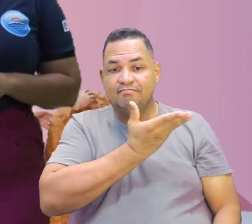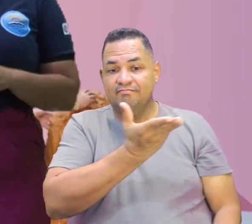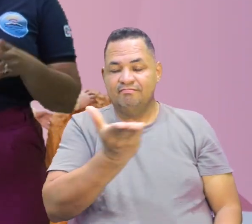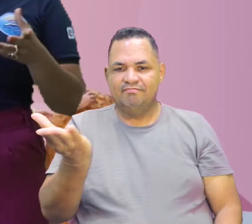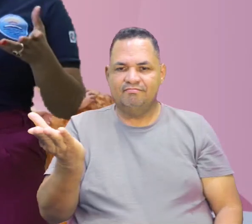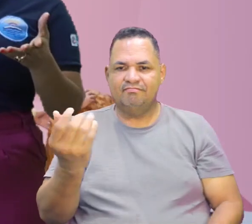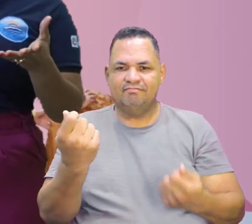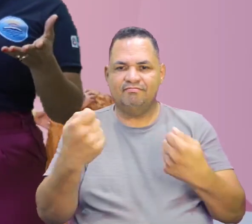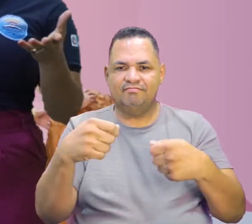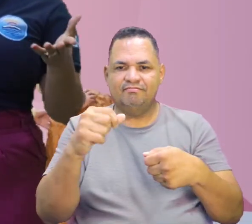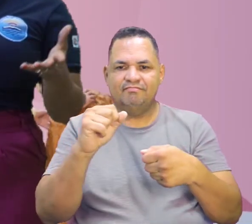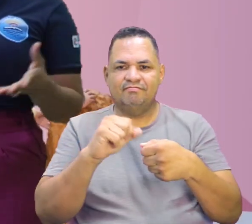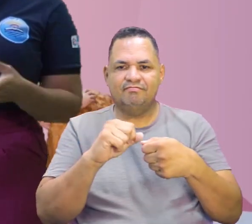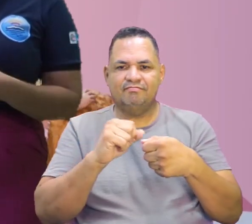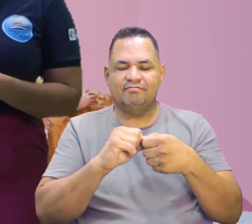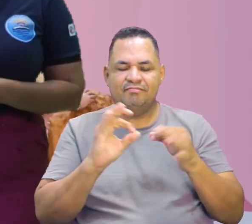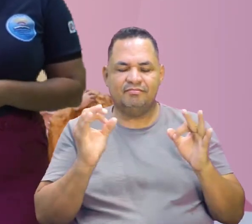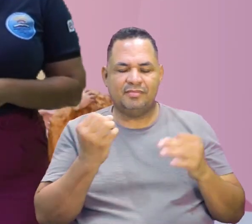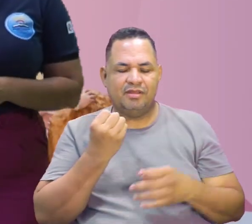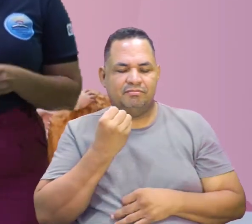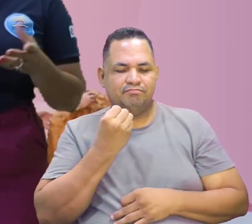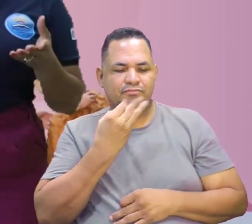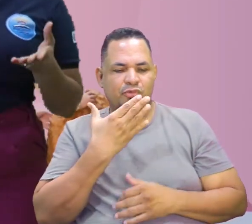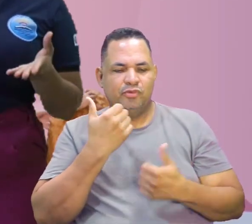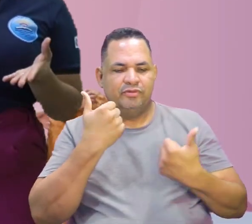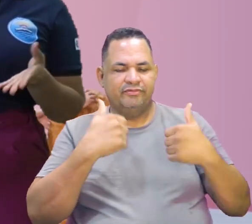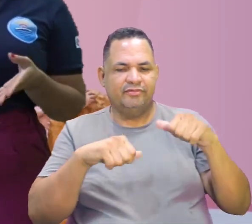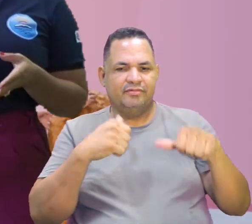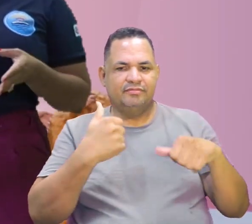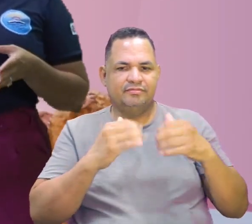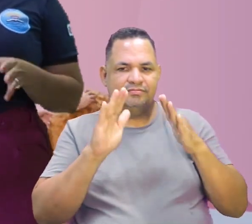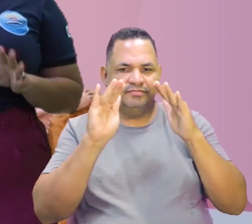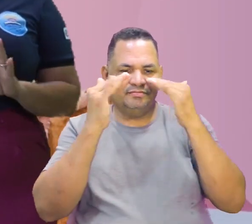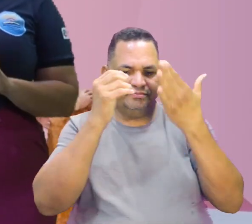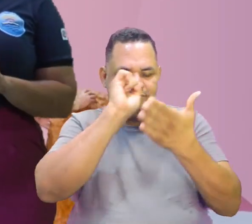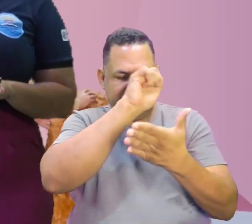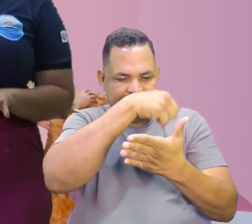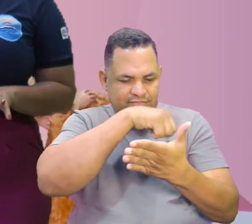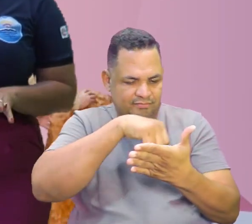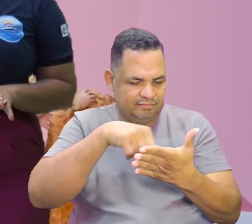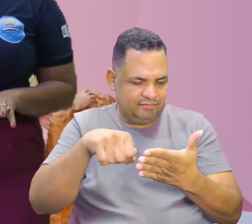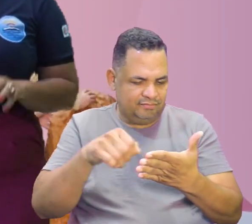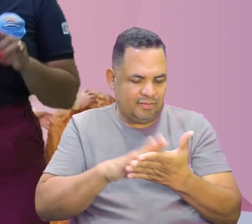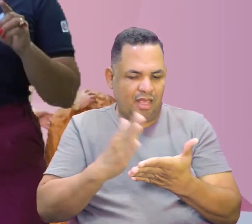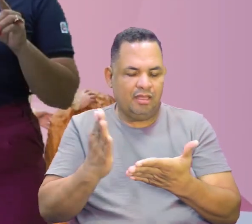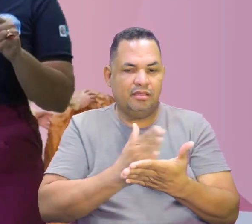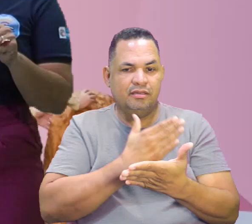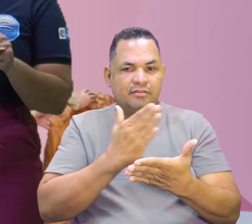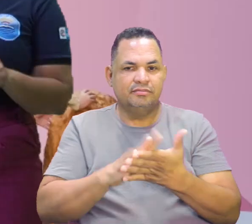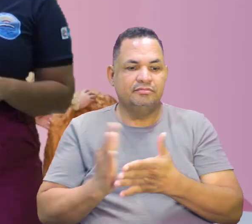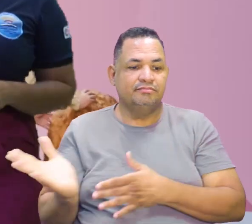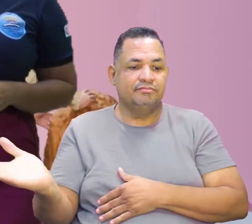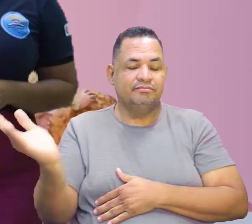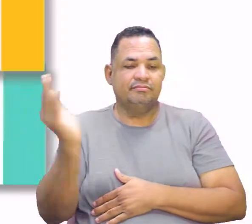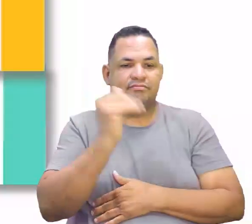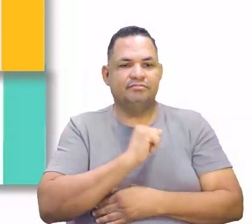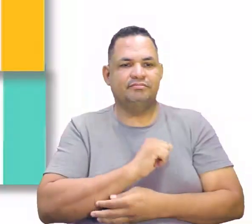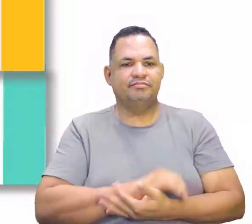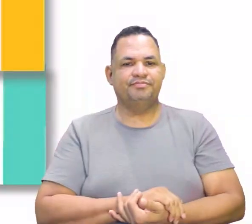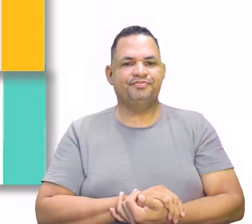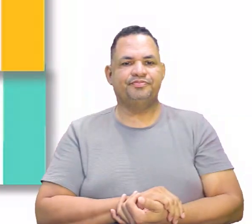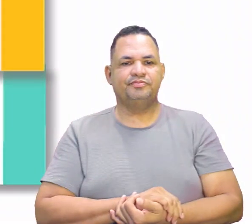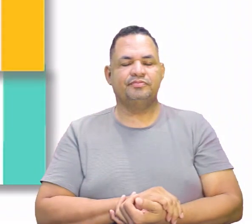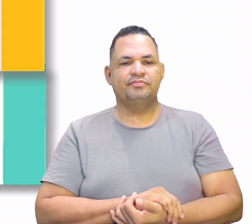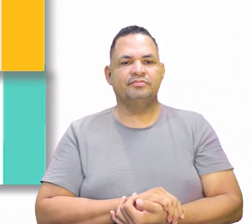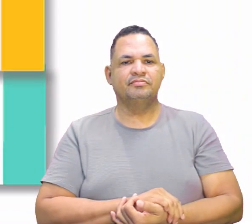senhores, para que vocês possam fazer uma excelente avaliação. Então preste atenção, anote no cantinho do seu caderno e vamos lá. Então